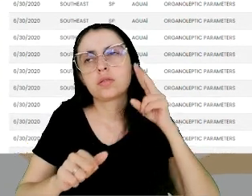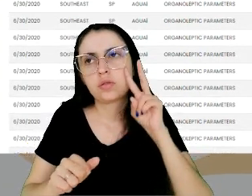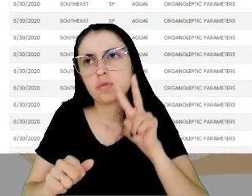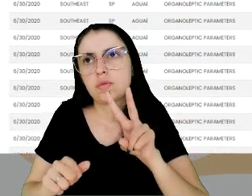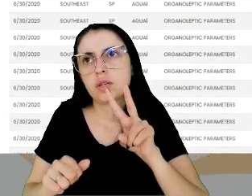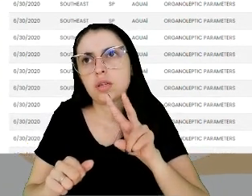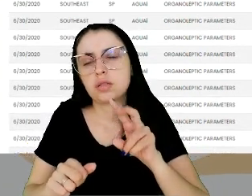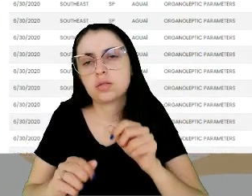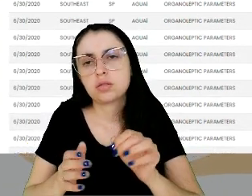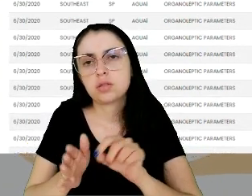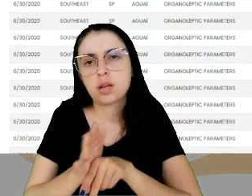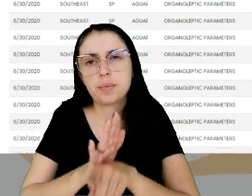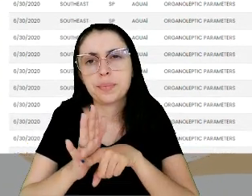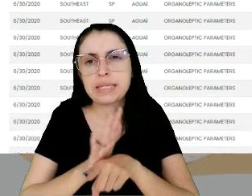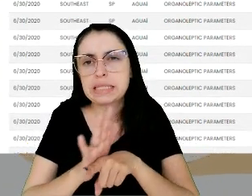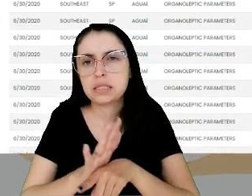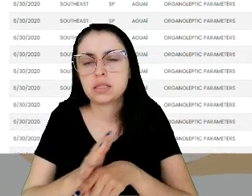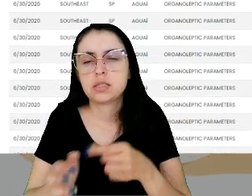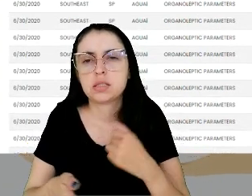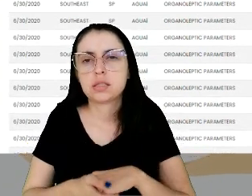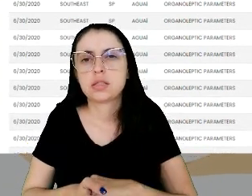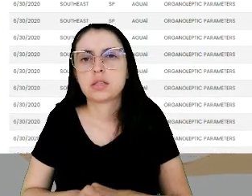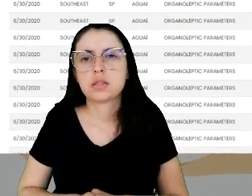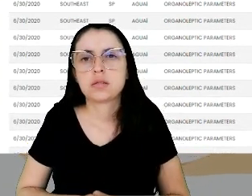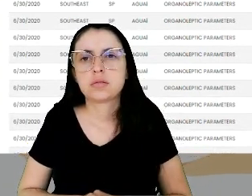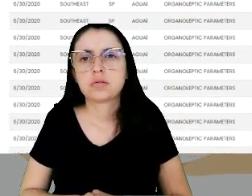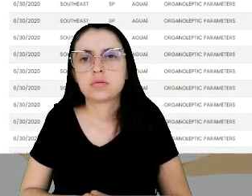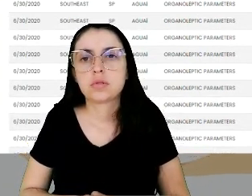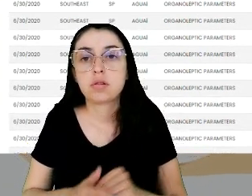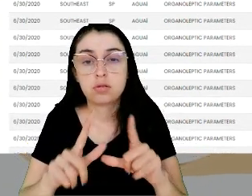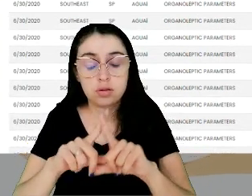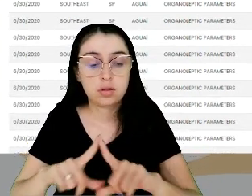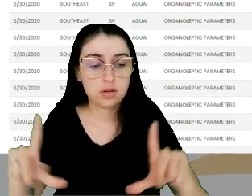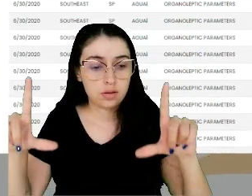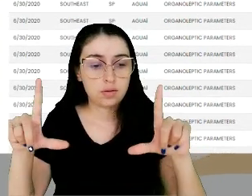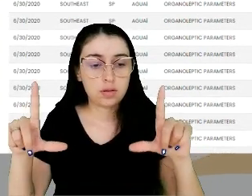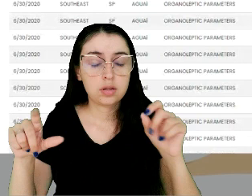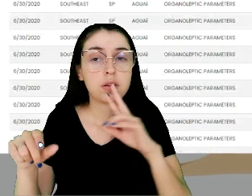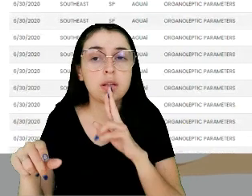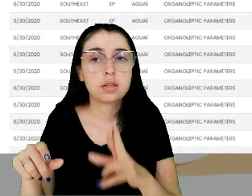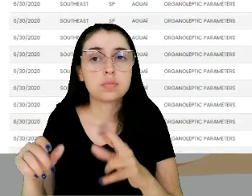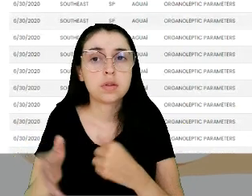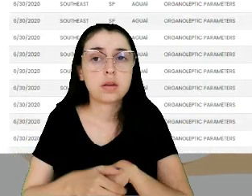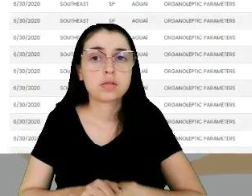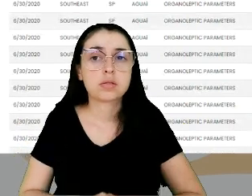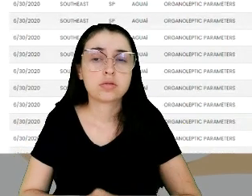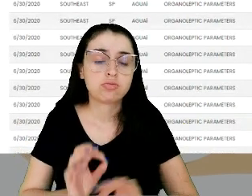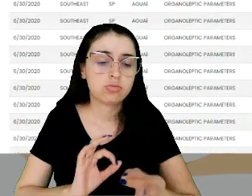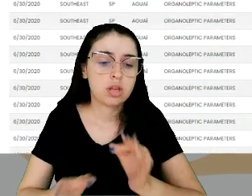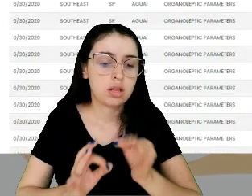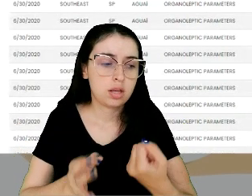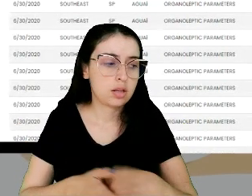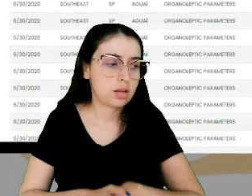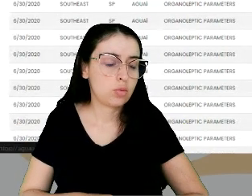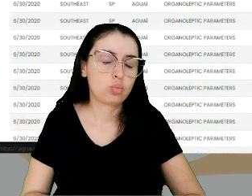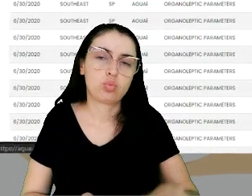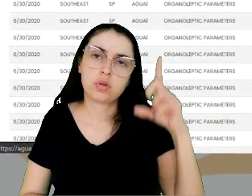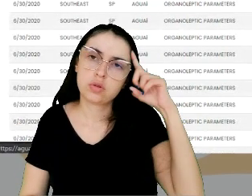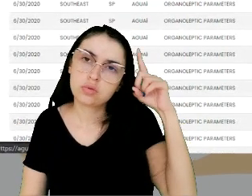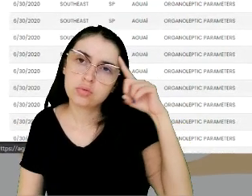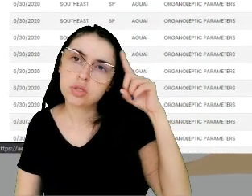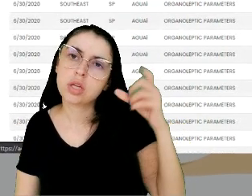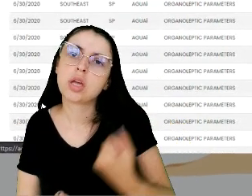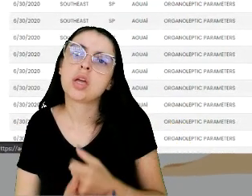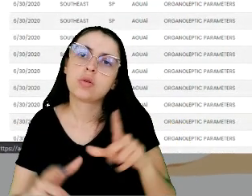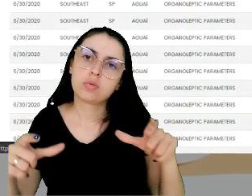das análises, tá? Então, nessa tabela de resultados de análise, nós temos aqui a data, a região, né,